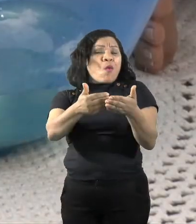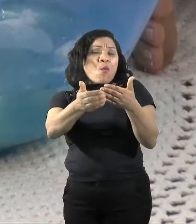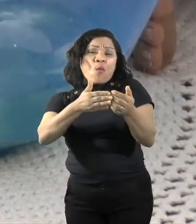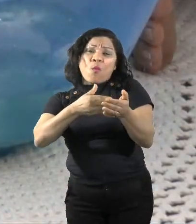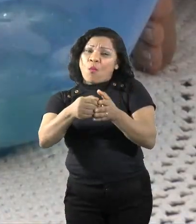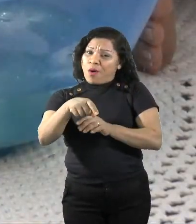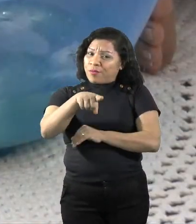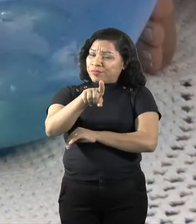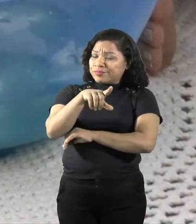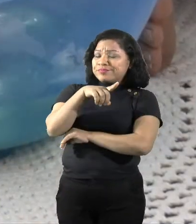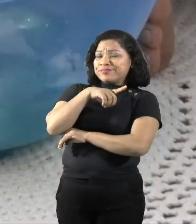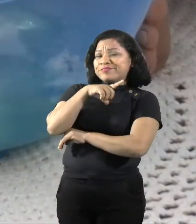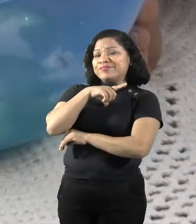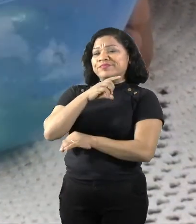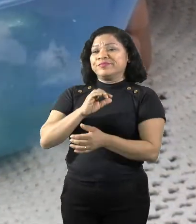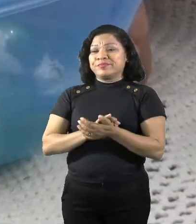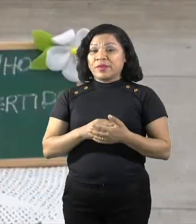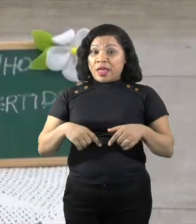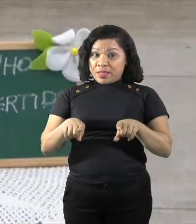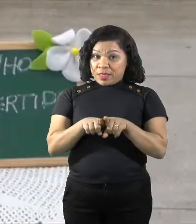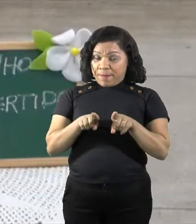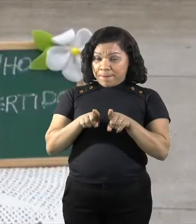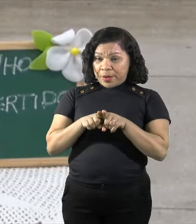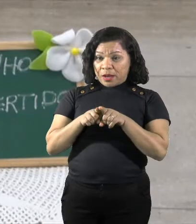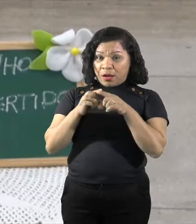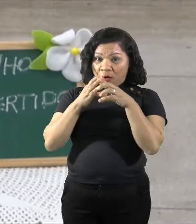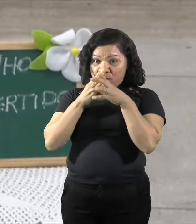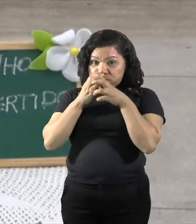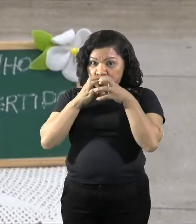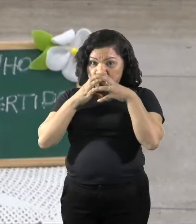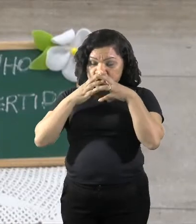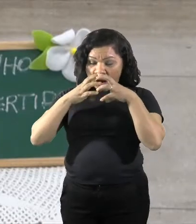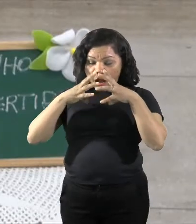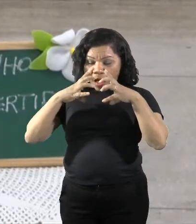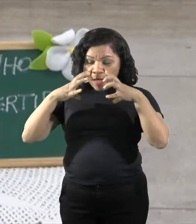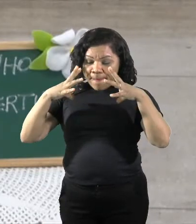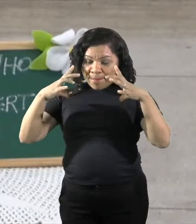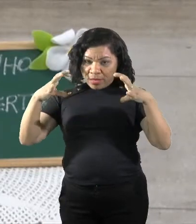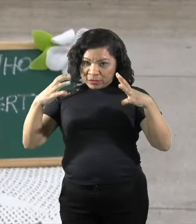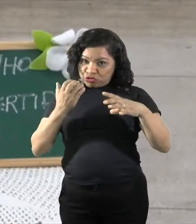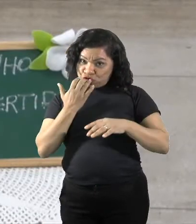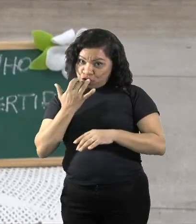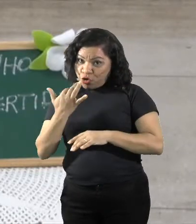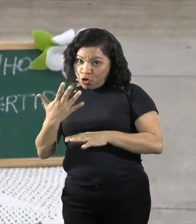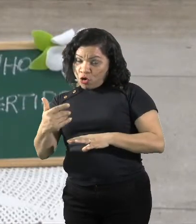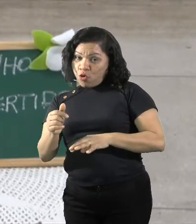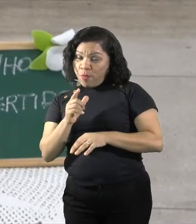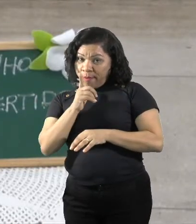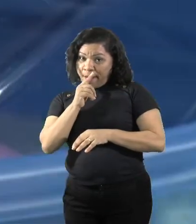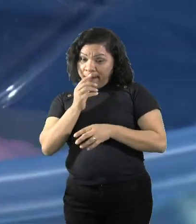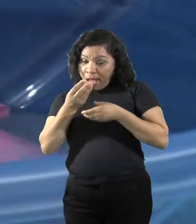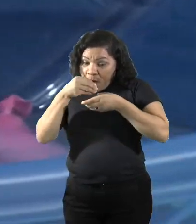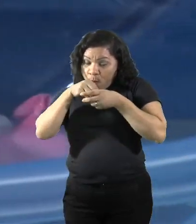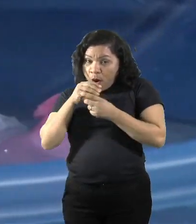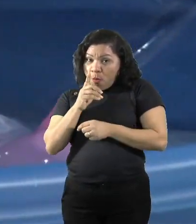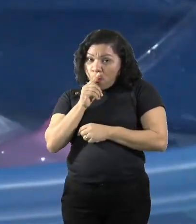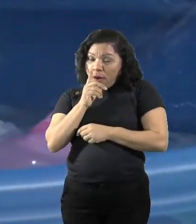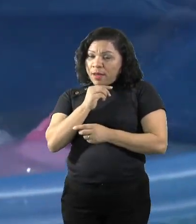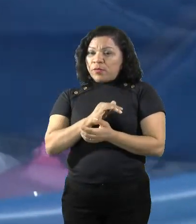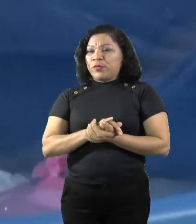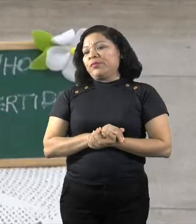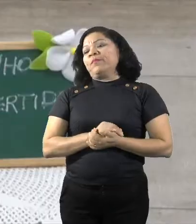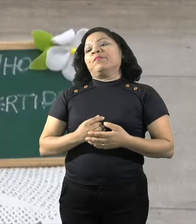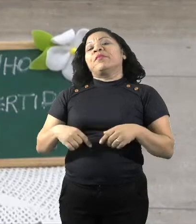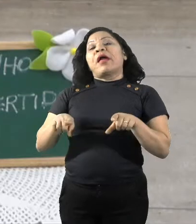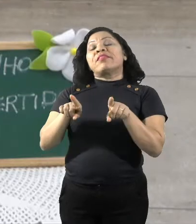usando bexigas com água, bexigas coloridas, e estou usando também